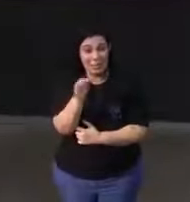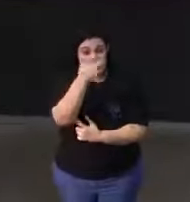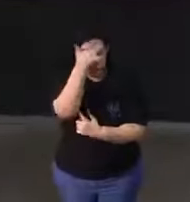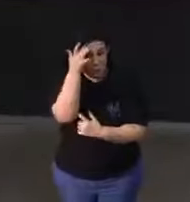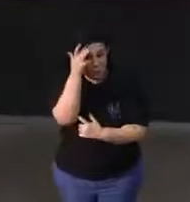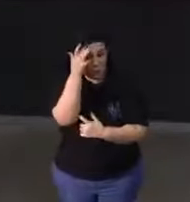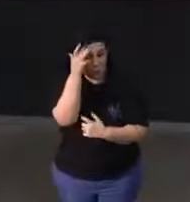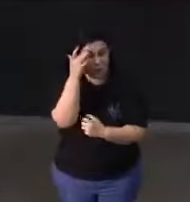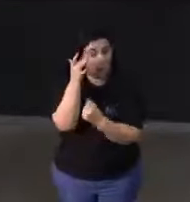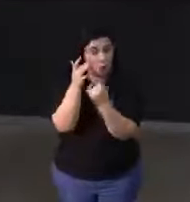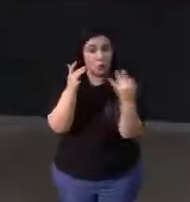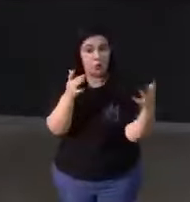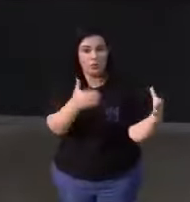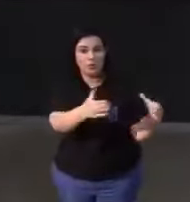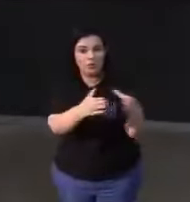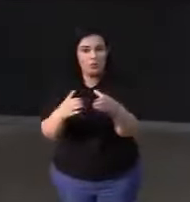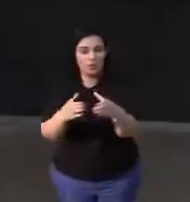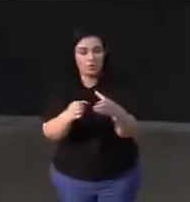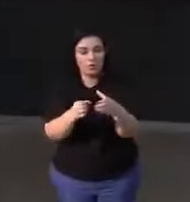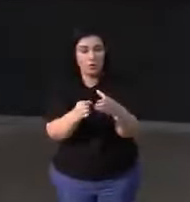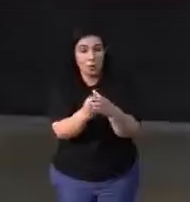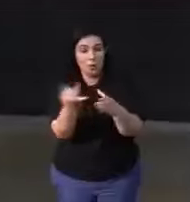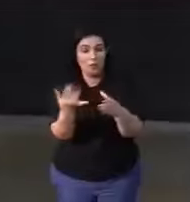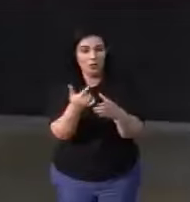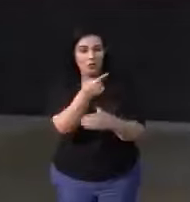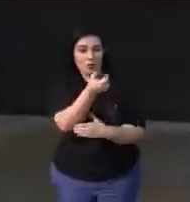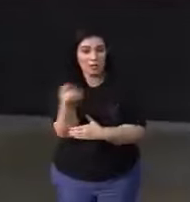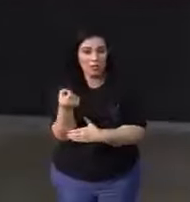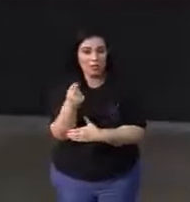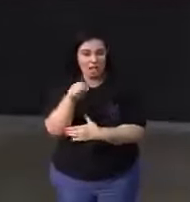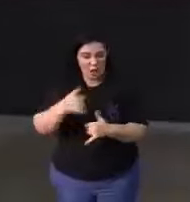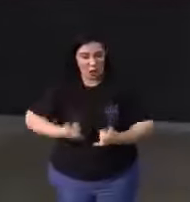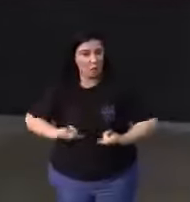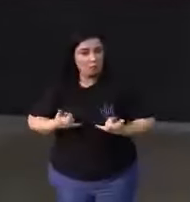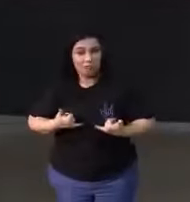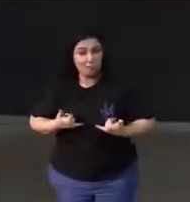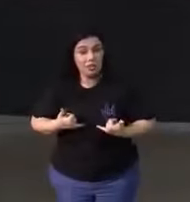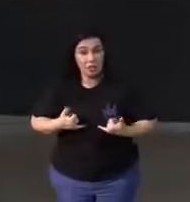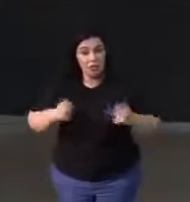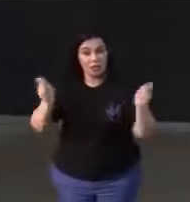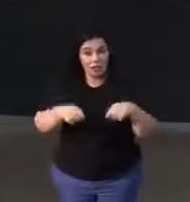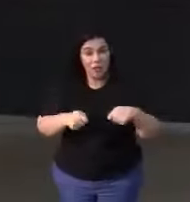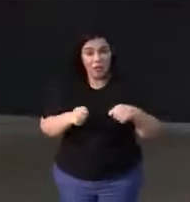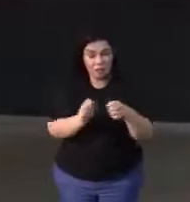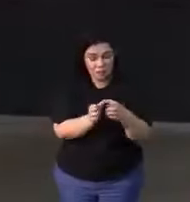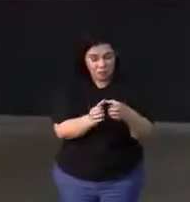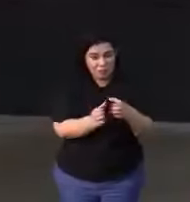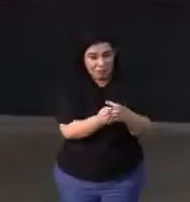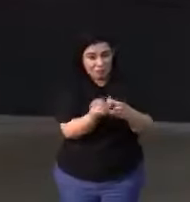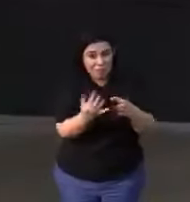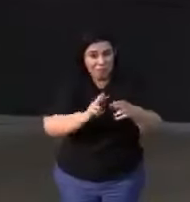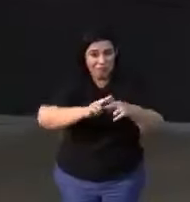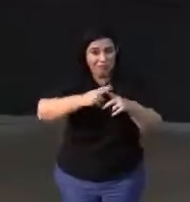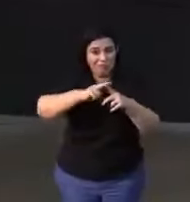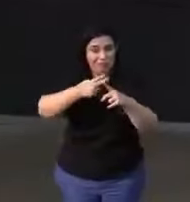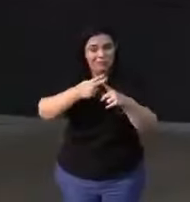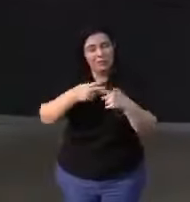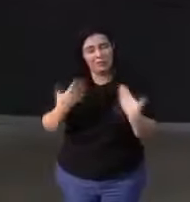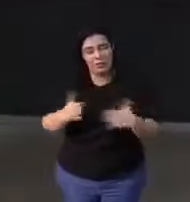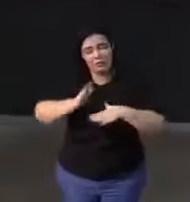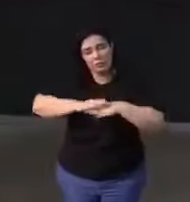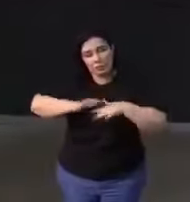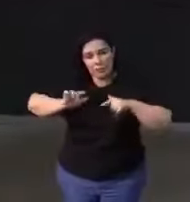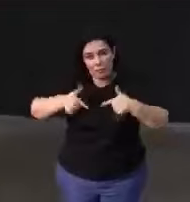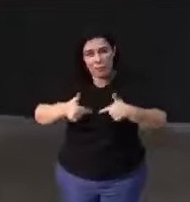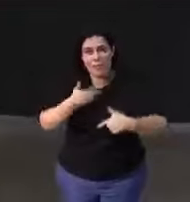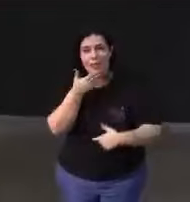quantas? 200. Isso é orgulho? Não. Ele disse, eu posso levar mais, eu vou levar mais. Ou seja, faça sempre